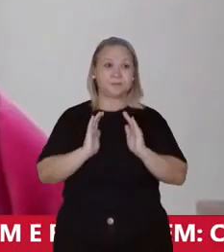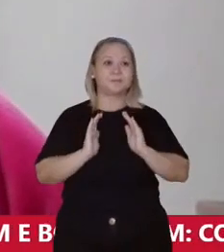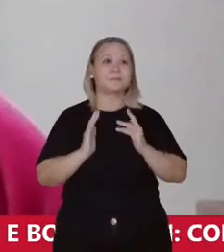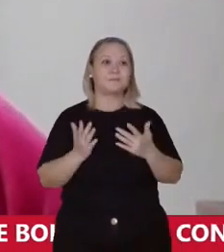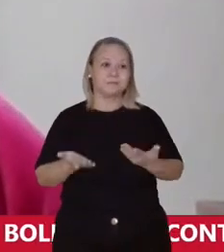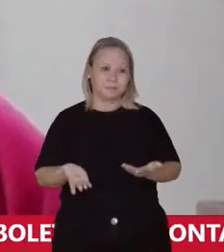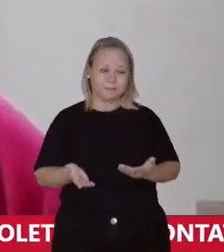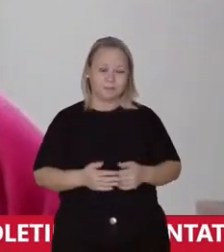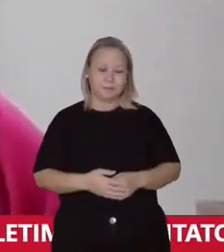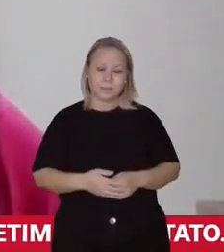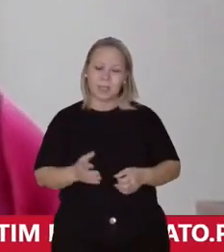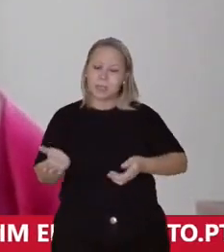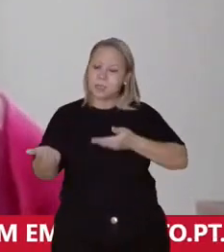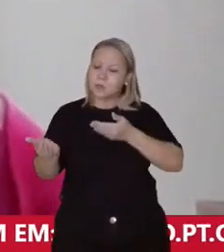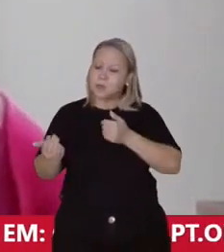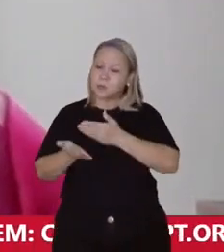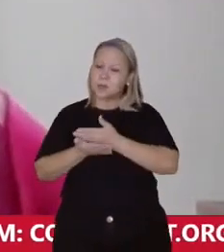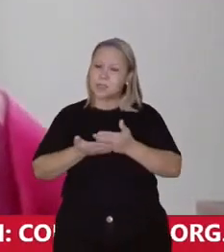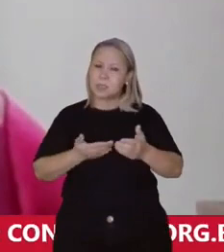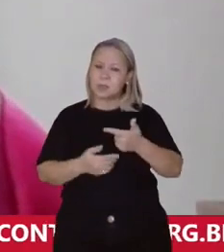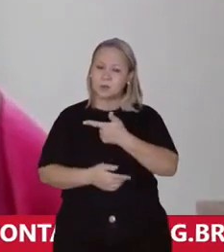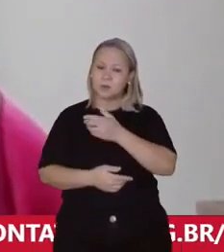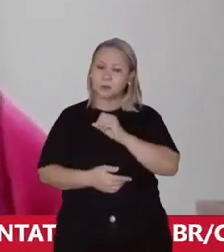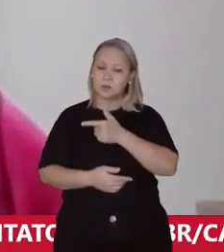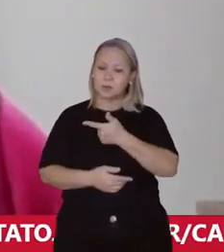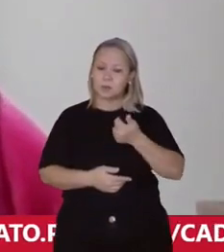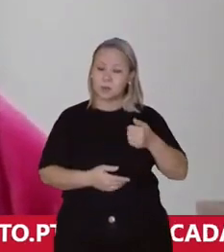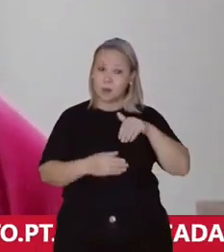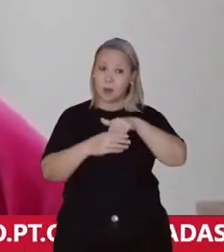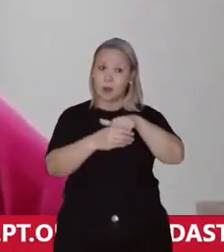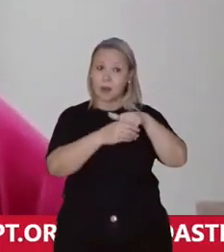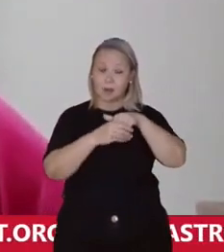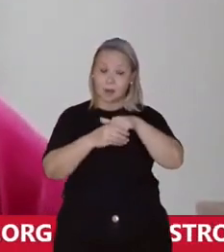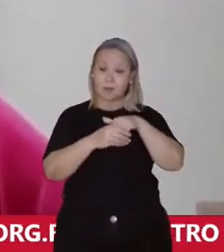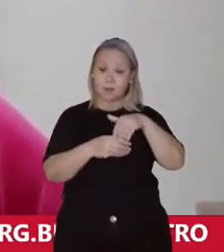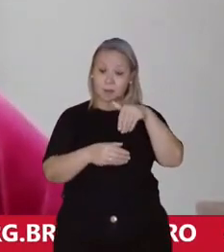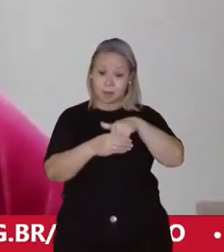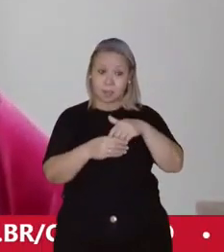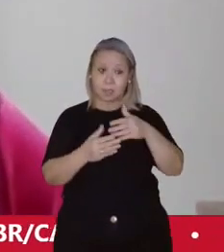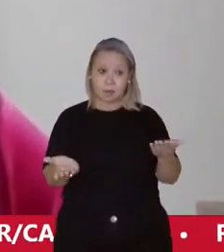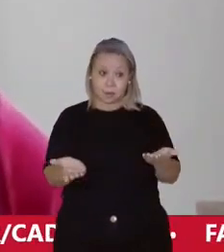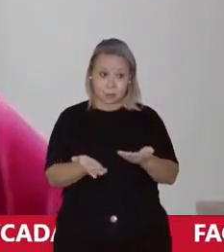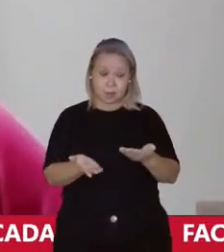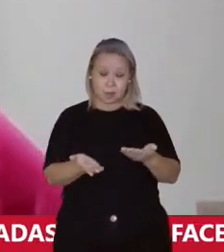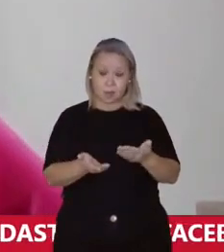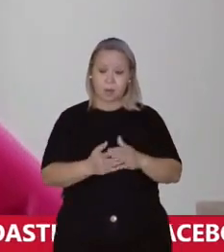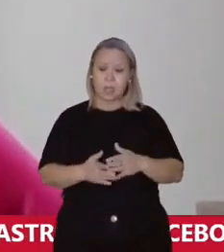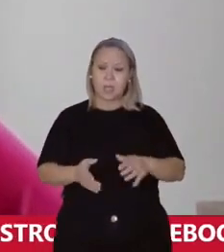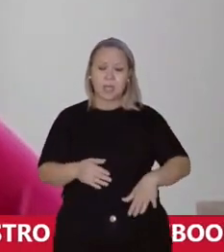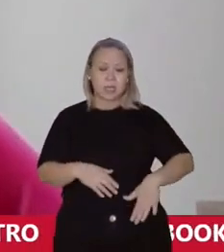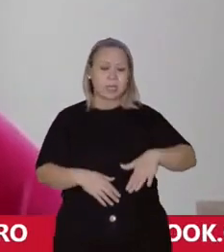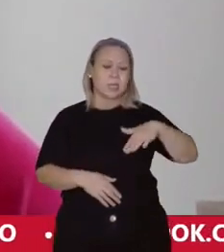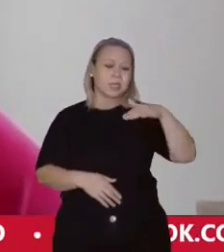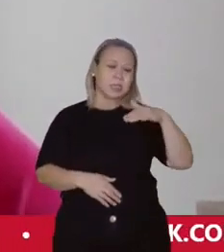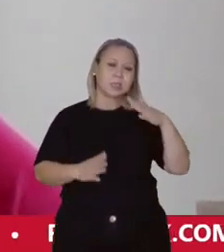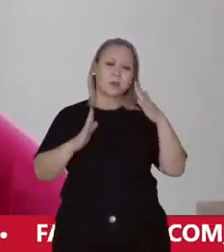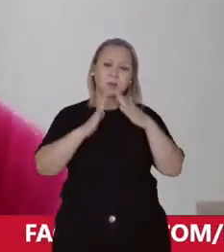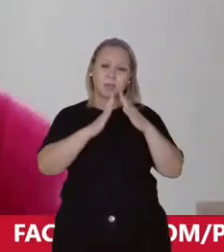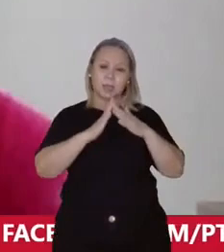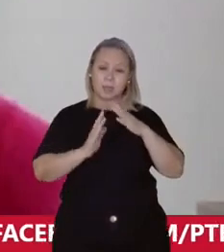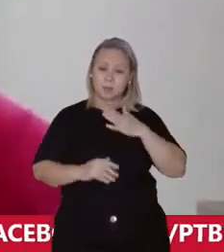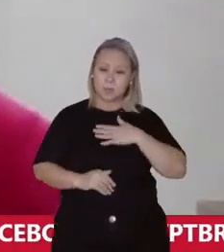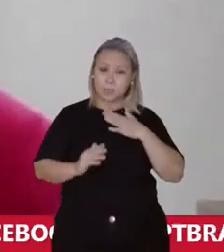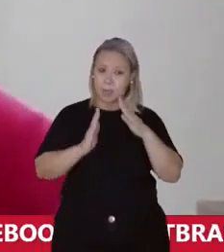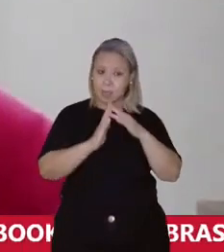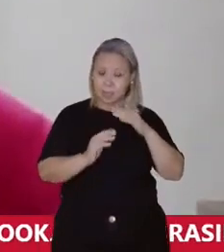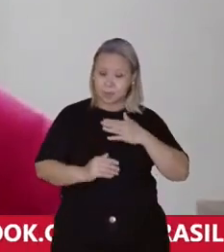hoje, né, nesse ano de 2022, vai votar nas eleições, inclusive, é uma juventude que cresceu nas casas do Minha Casa Minha Vida, que foram